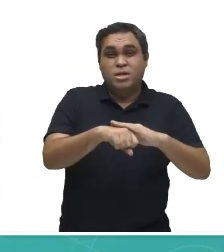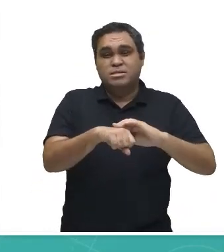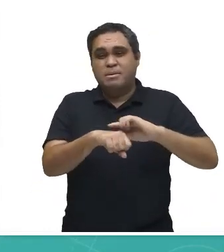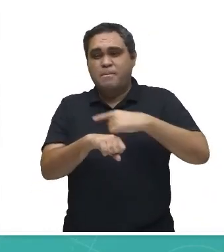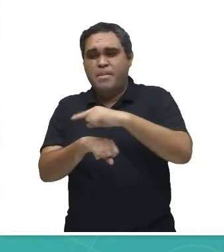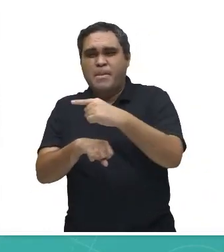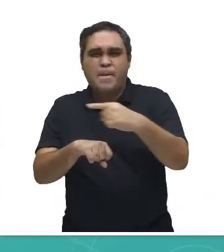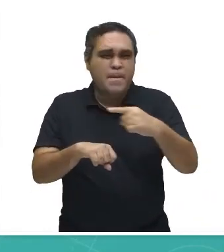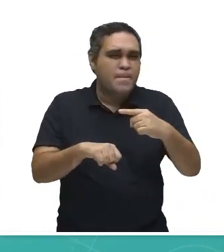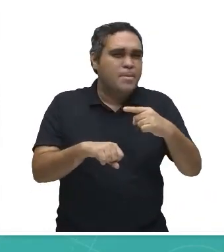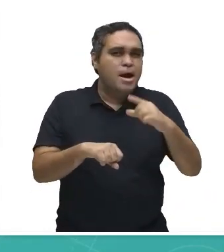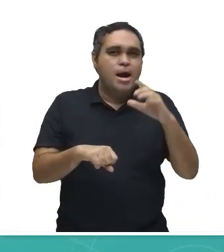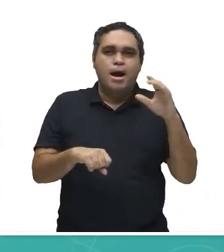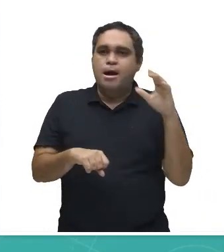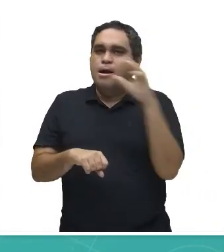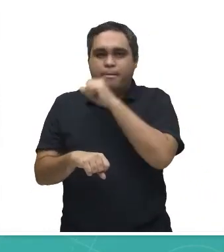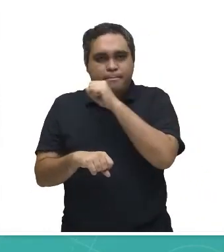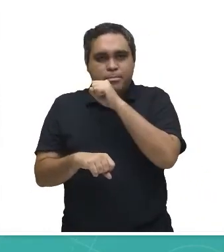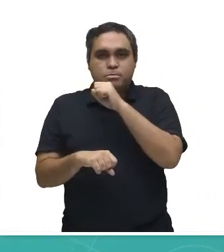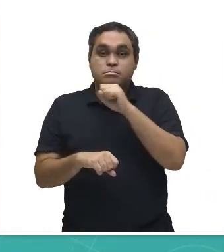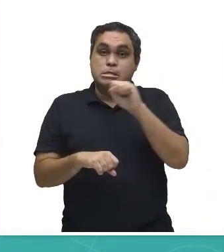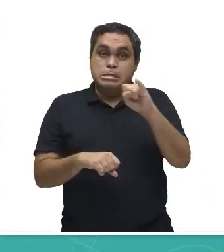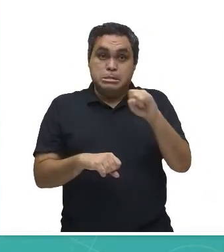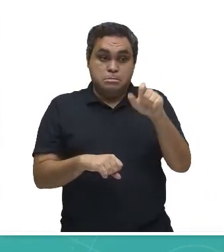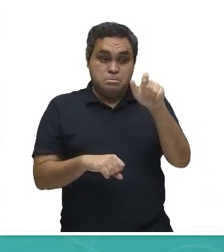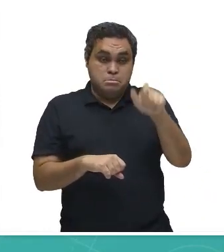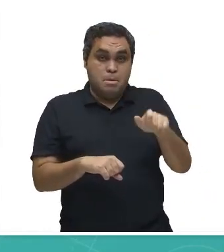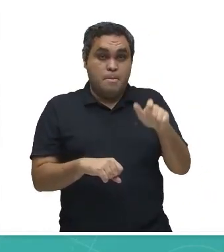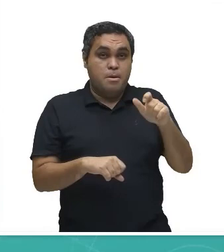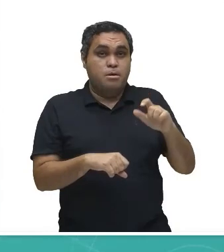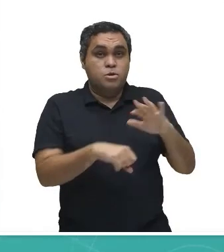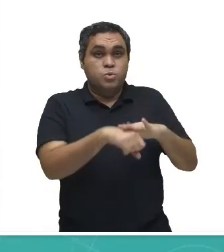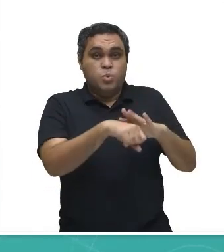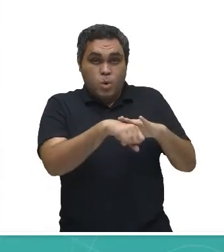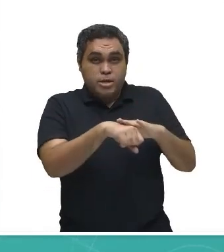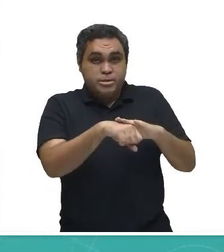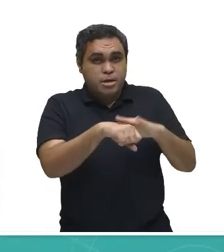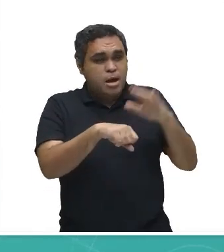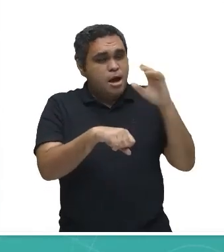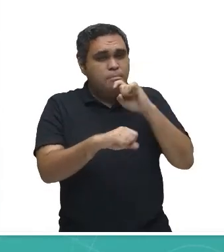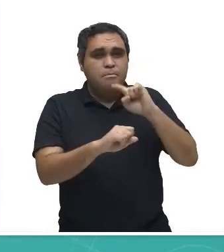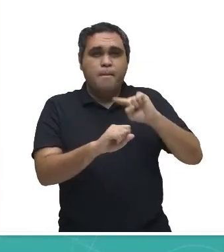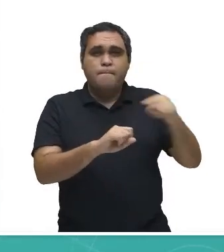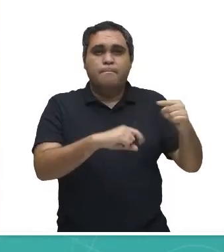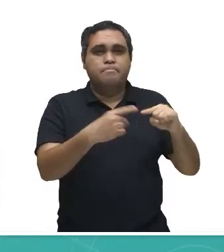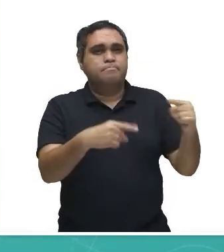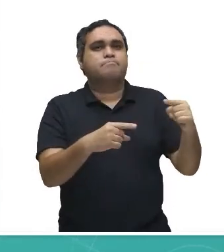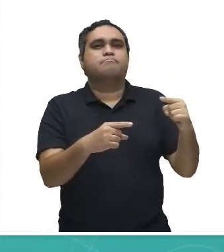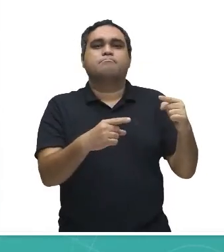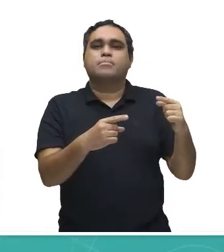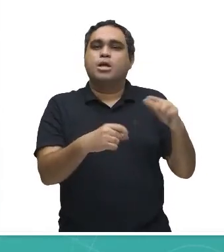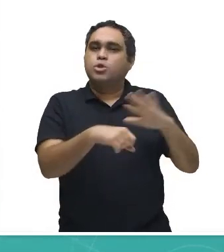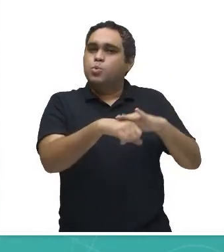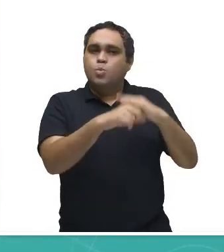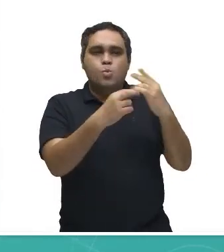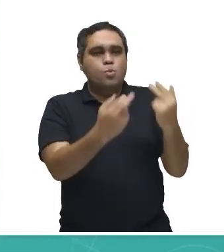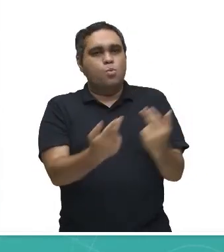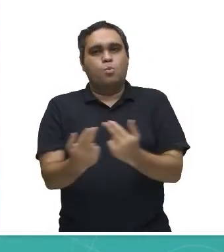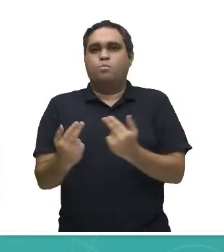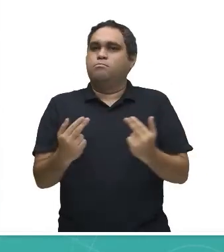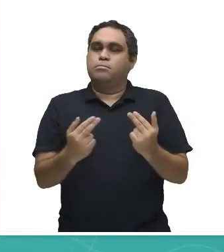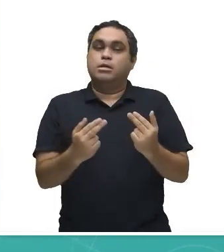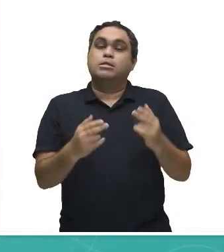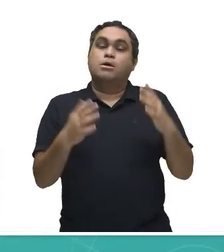condições insalubres, como nós lemos aí no comentário, rapidamente as outras pessoas iam adoecer também. Tá bom? Então é